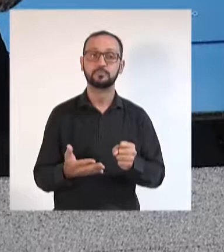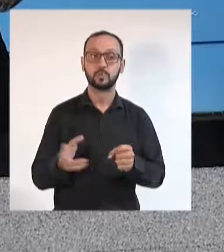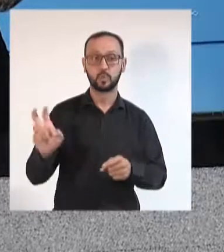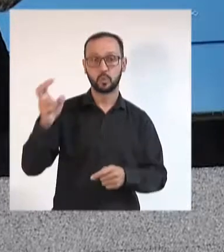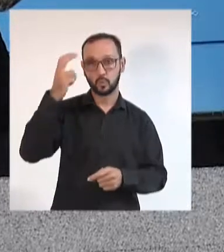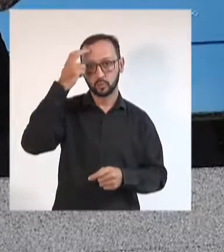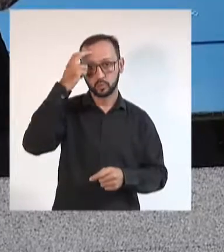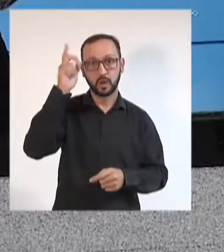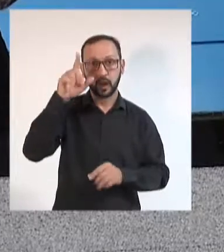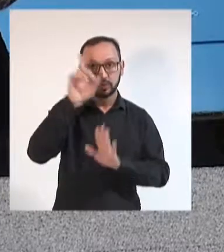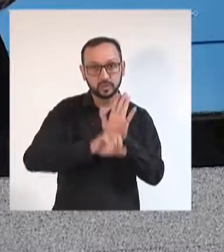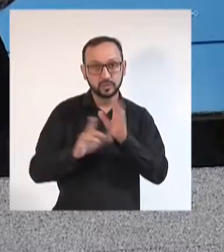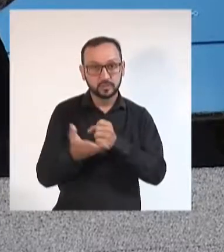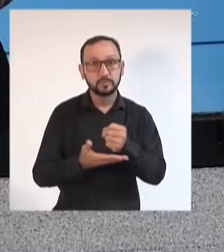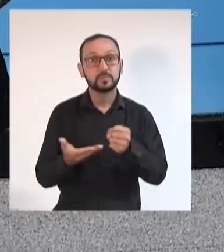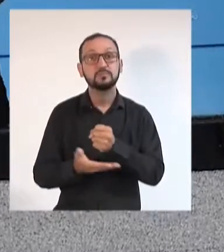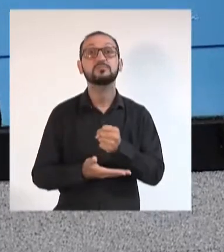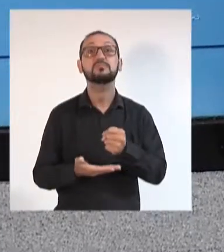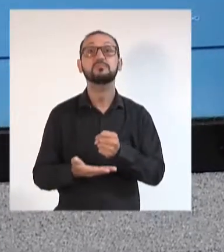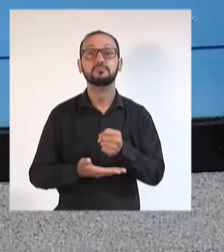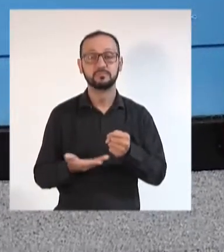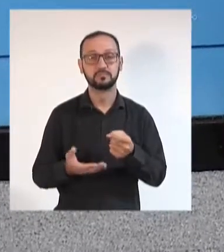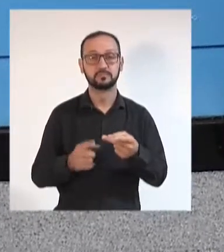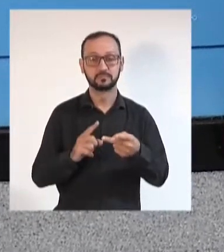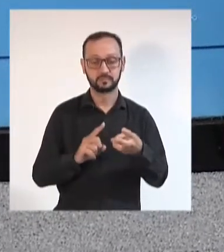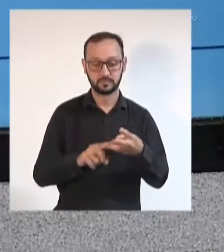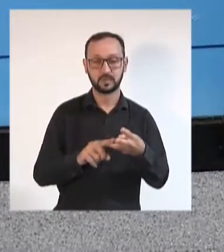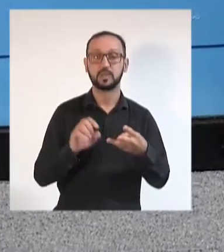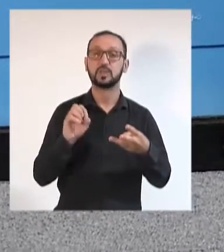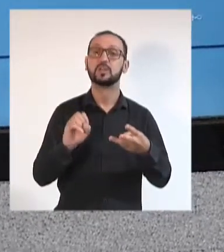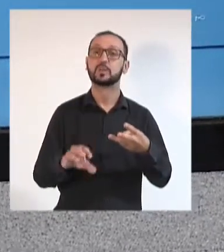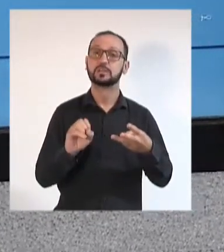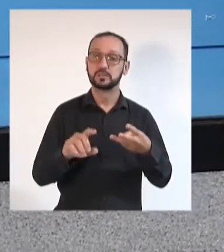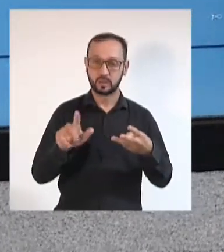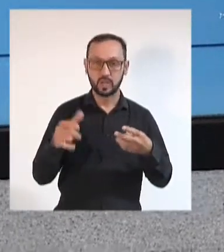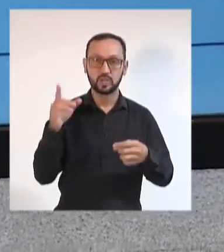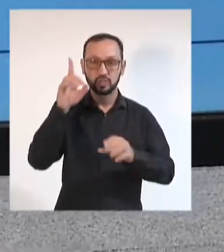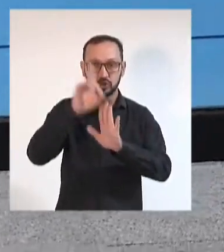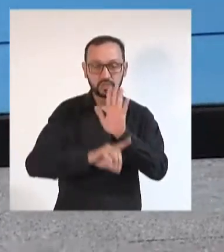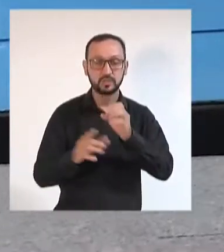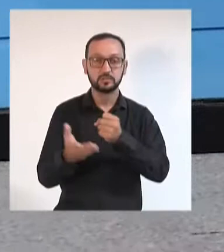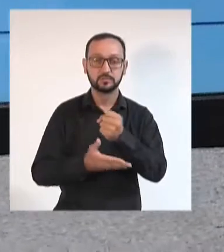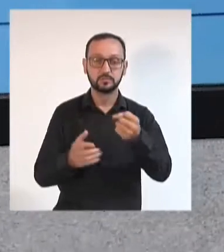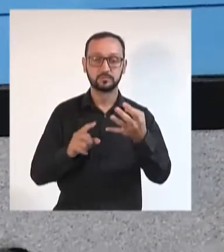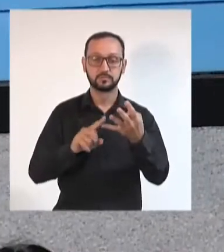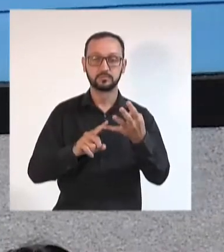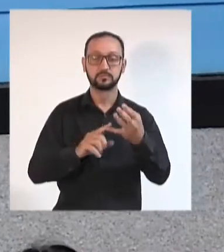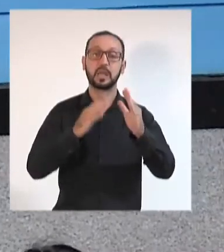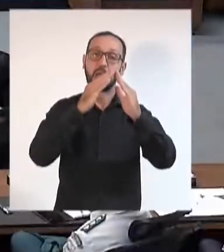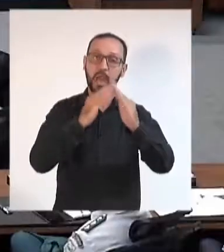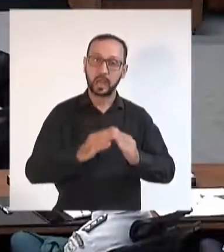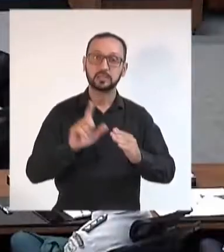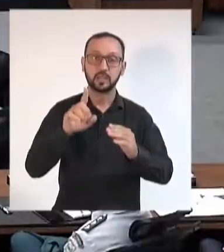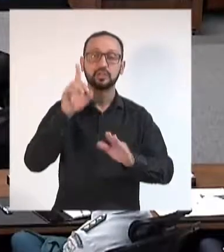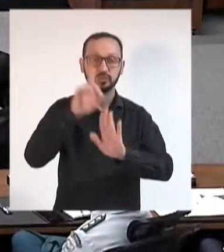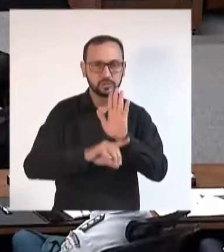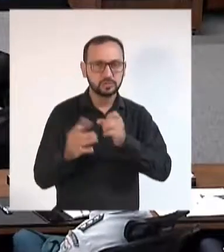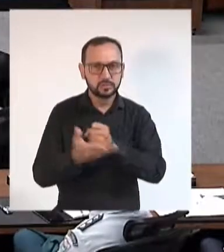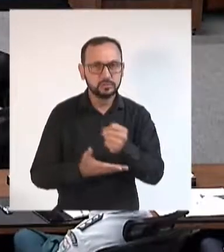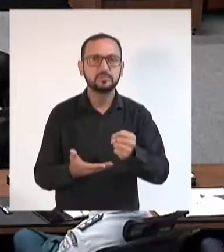Cultura é direito fundamental? Educação é direito fundamental? Moradia é direito